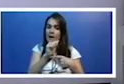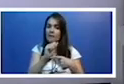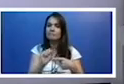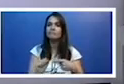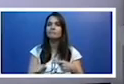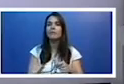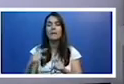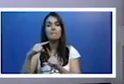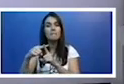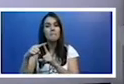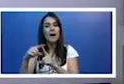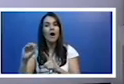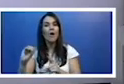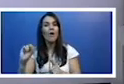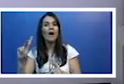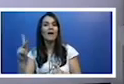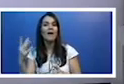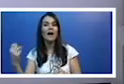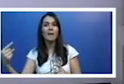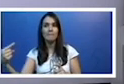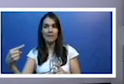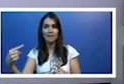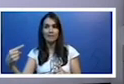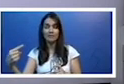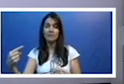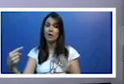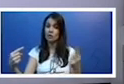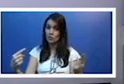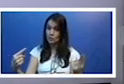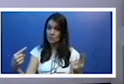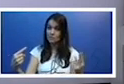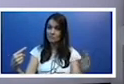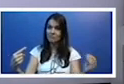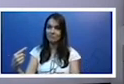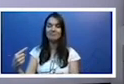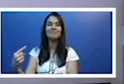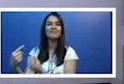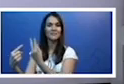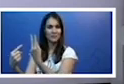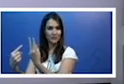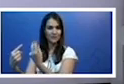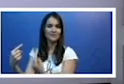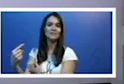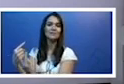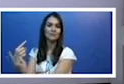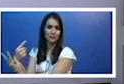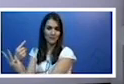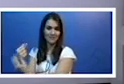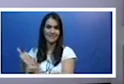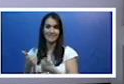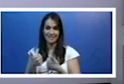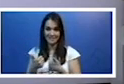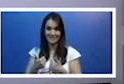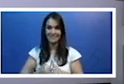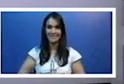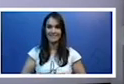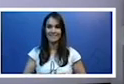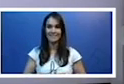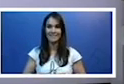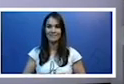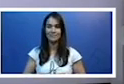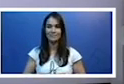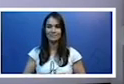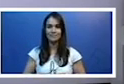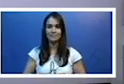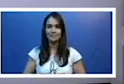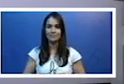OH-. A quantidade aqui de hidroxila é o que eu multiplico aqui e o que faz parte da carga do